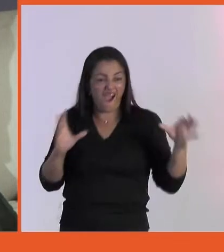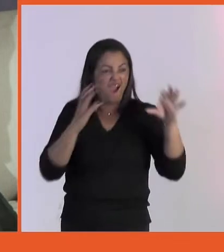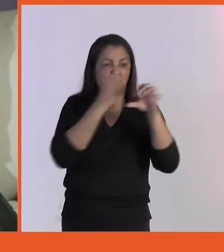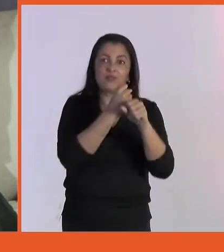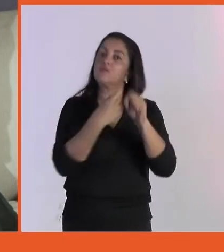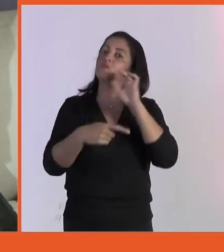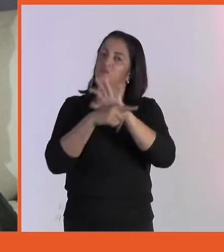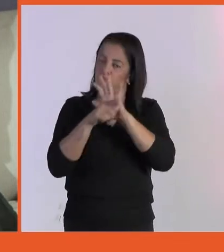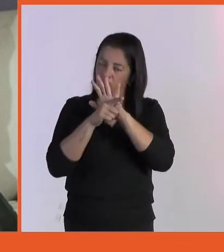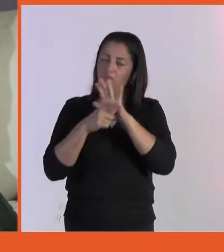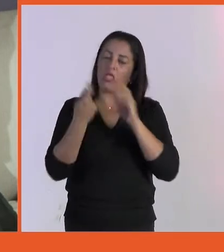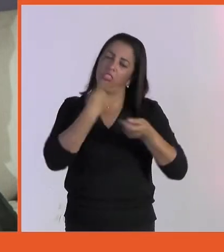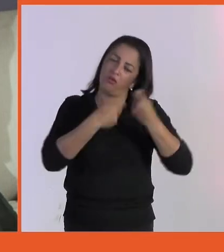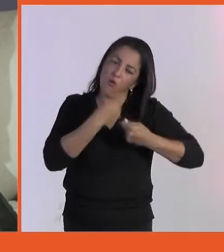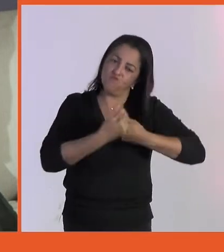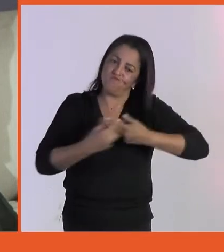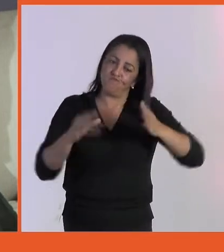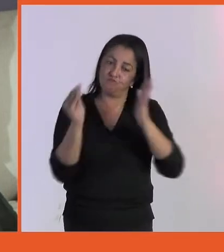acontecer o negócio, assim.